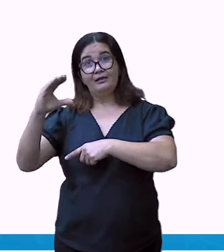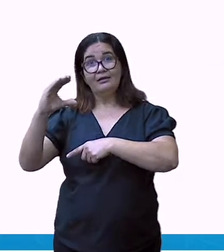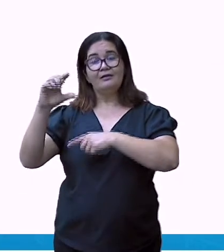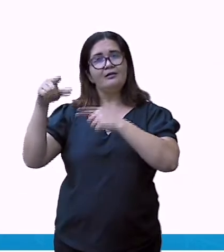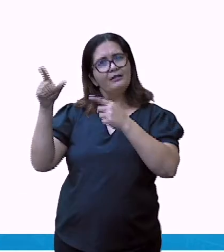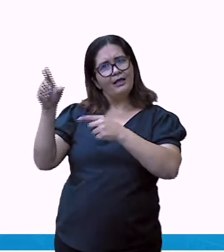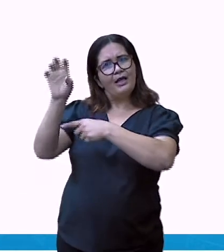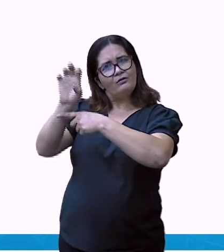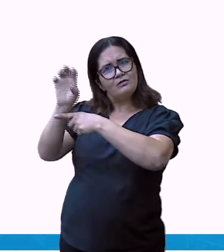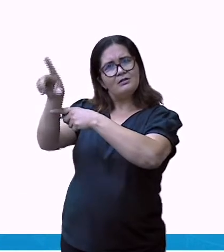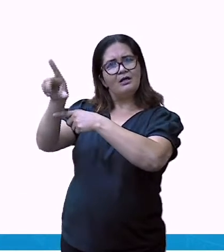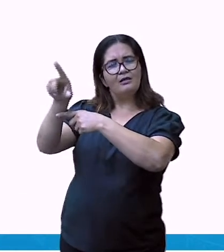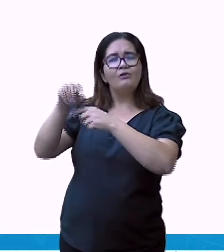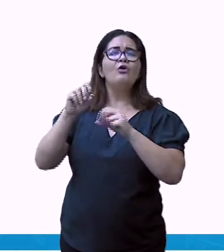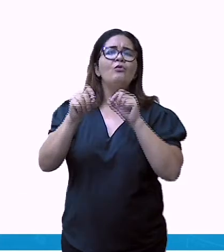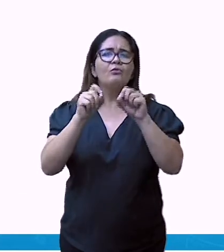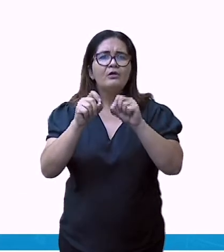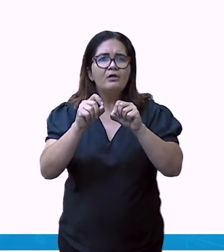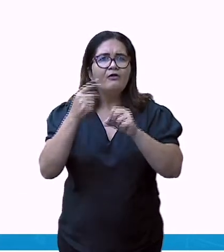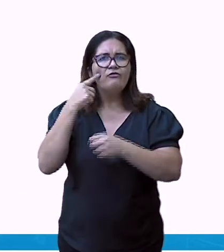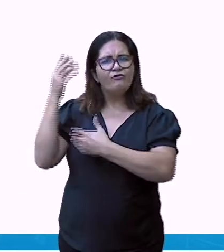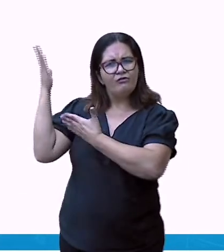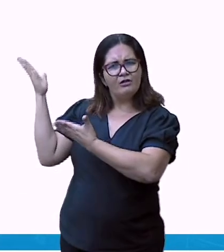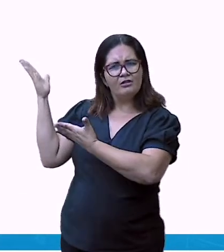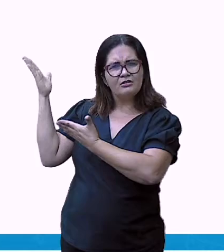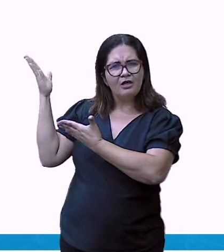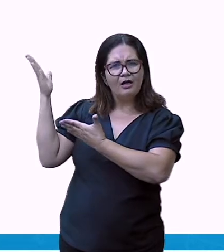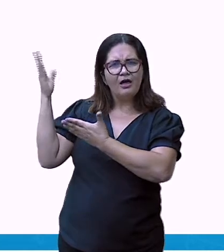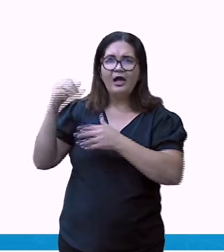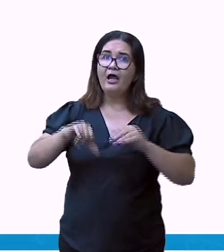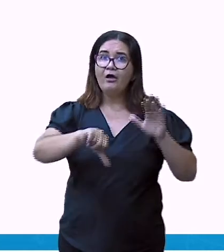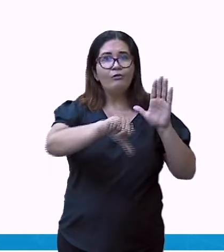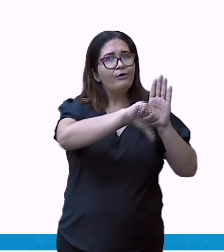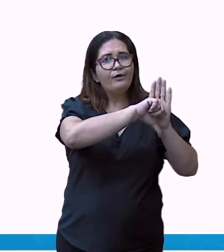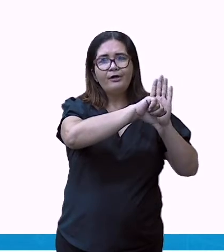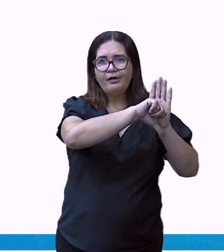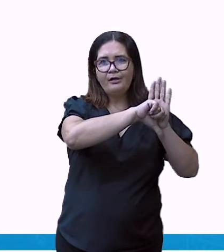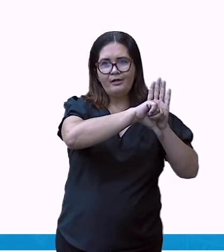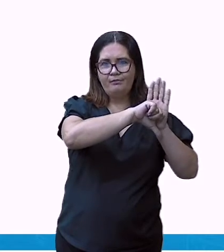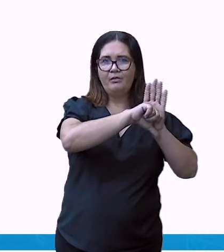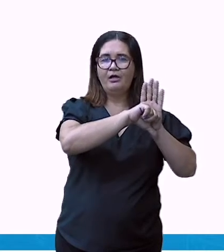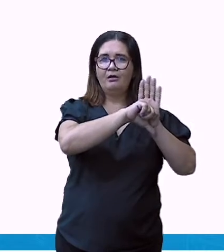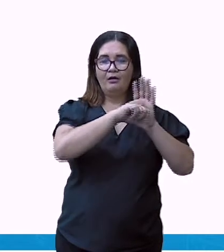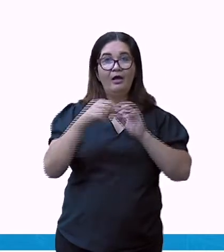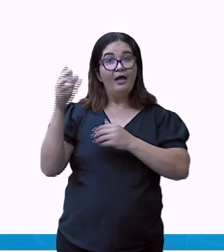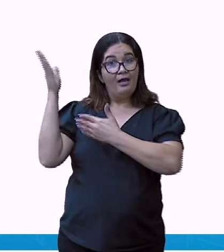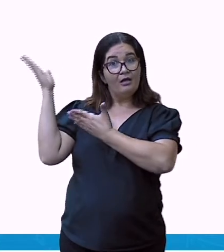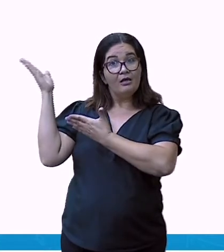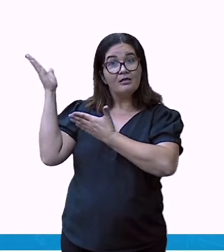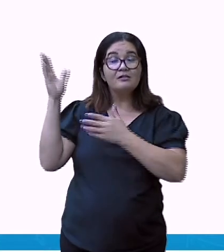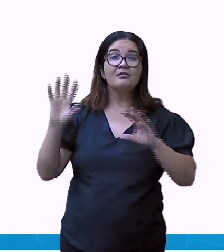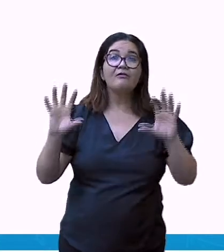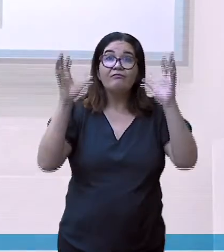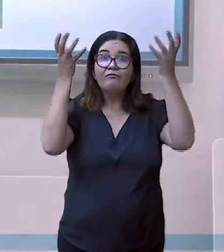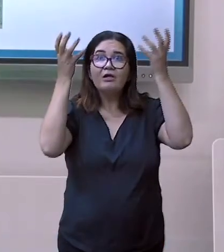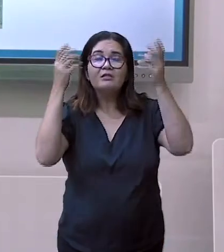1997 é considerada ilegal. O ritual consiste em soltar um boi em um local